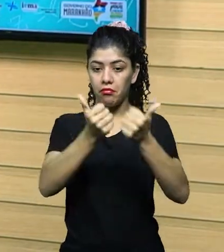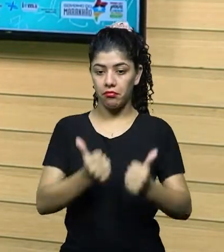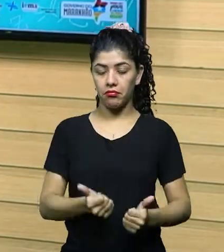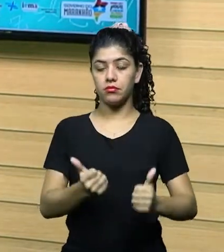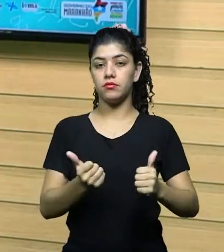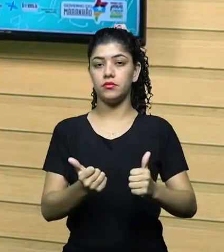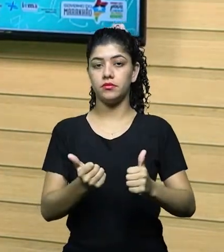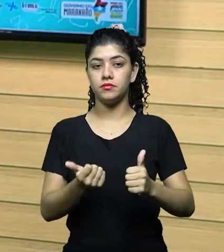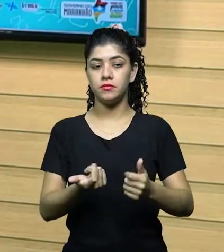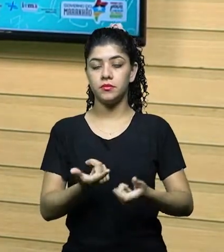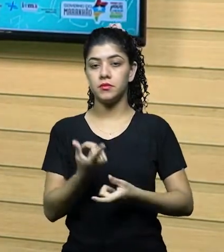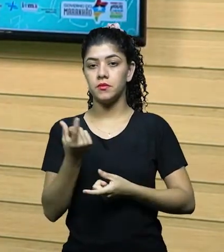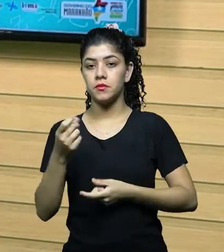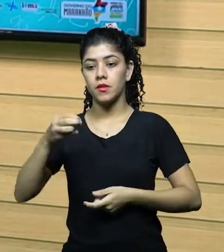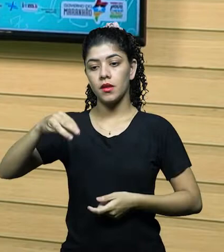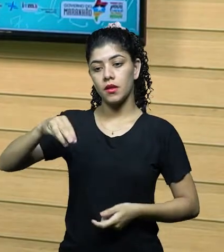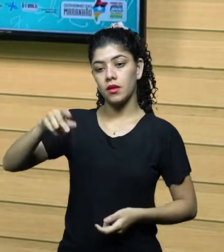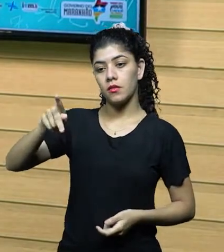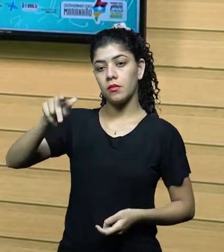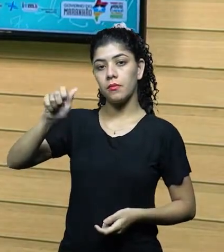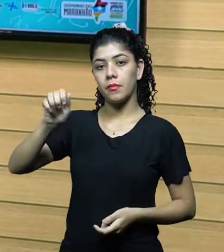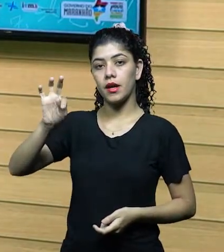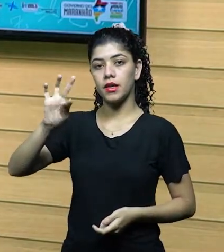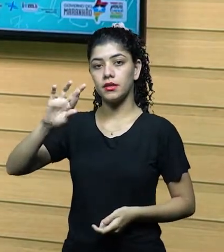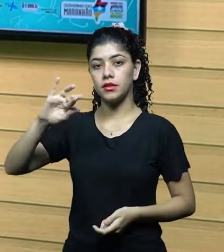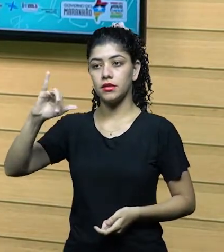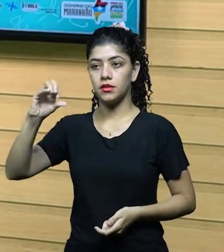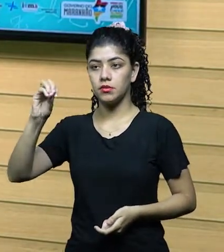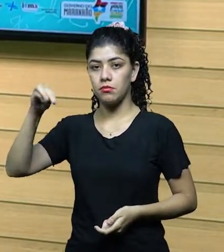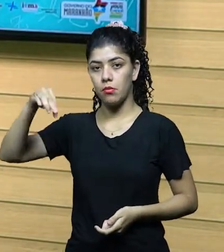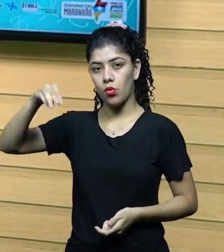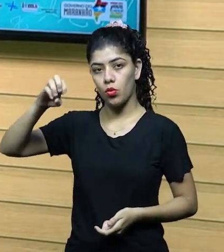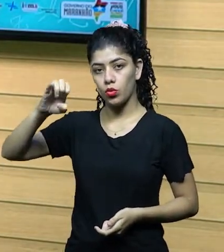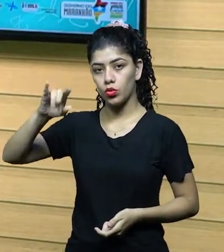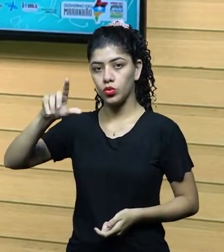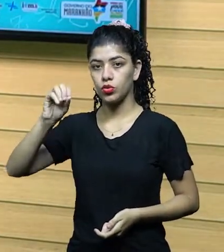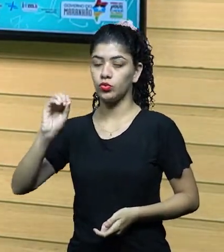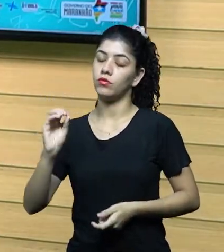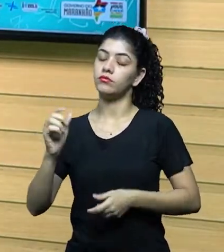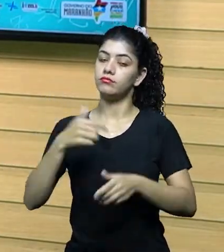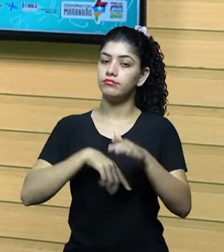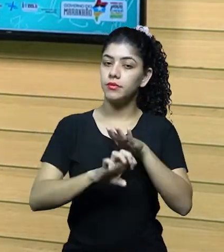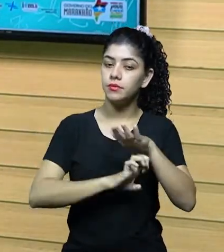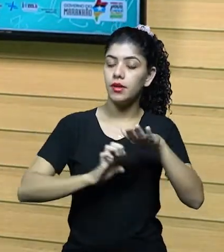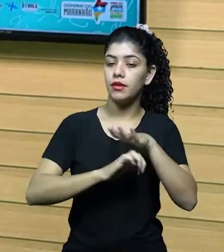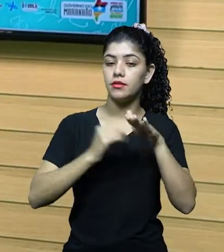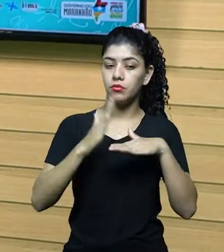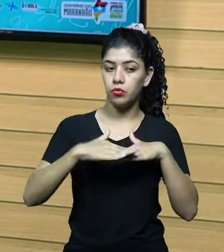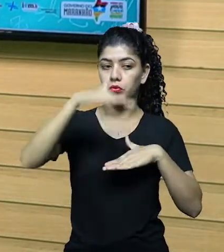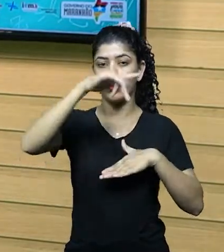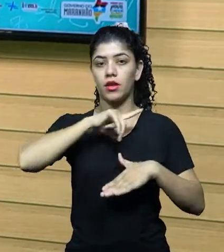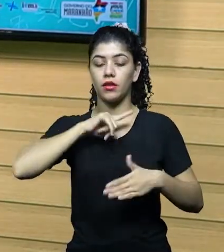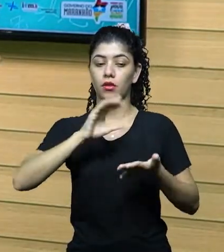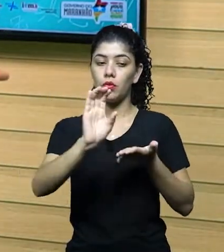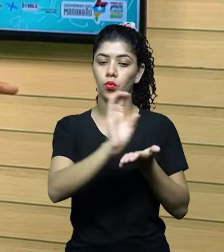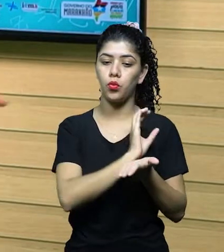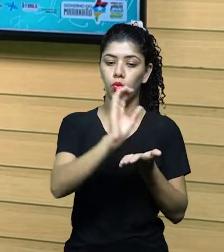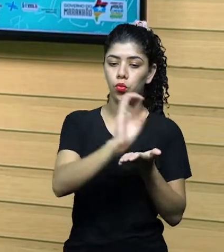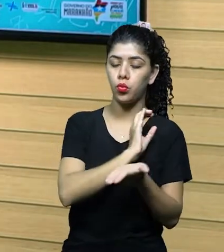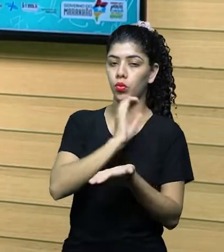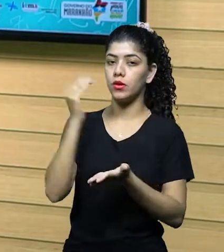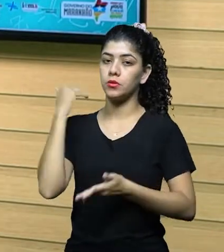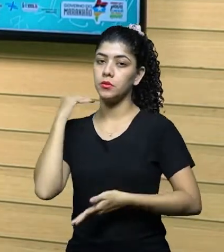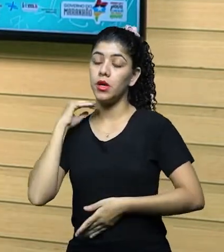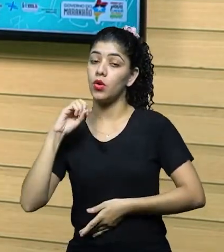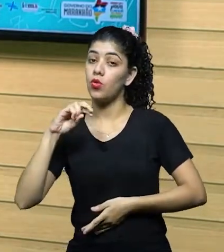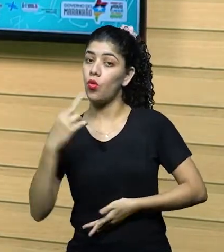se o patrimônio da empresa está subindo, se ele está diminuindo, se a empresa está tendo lucro, se está entrando mais dinheiro no banco